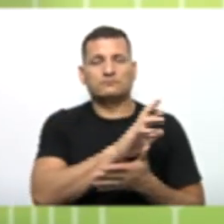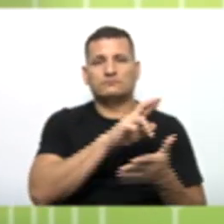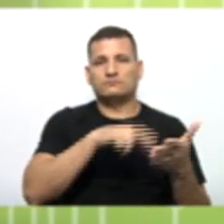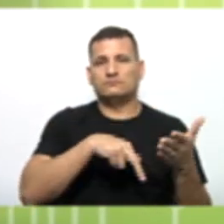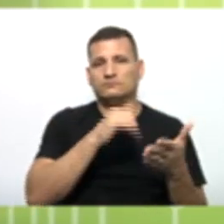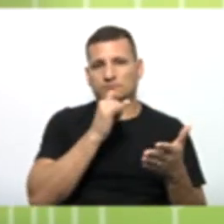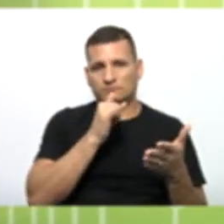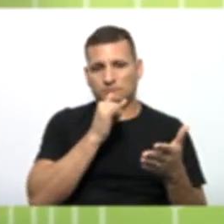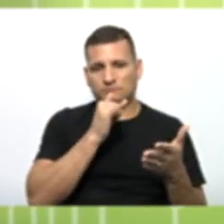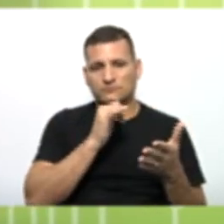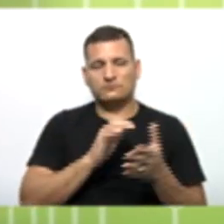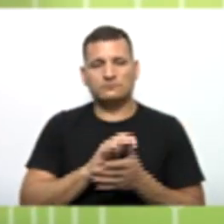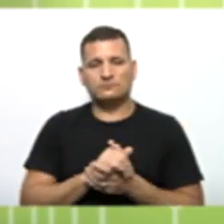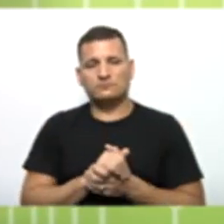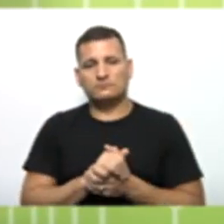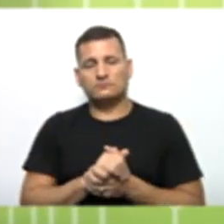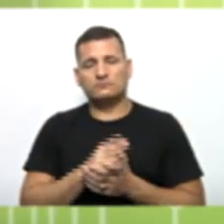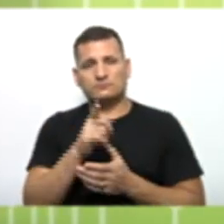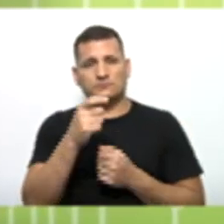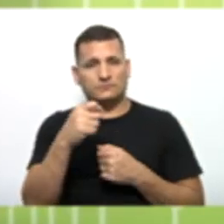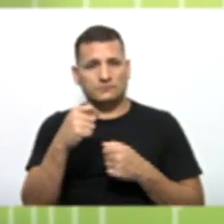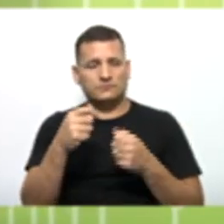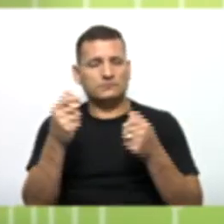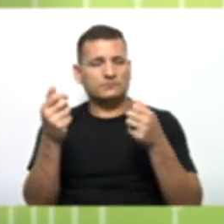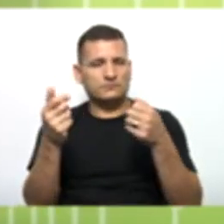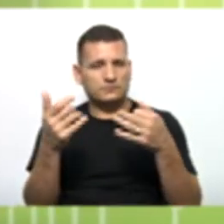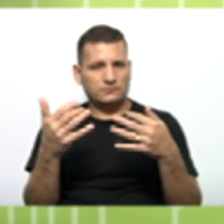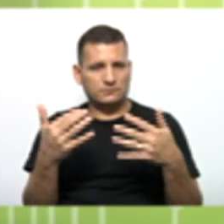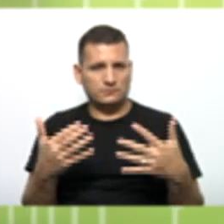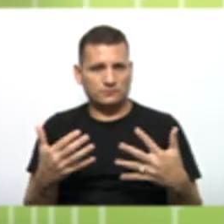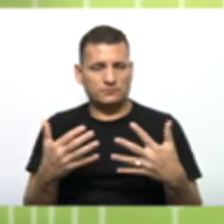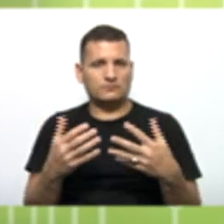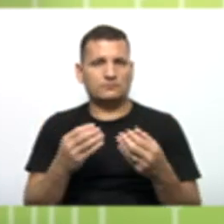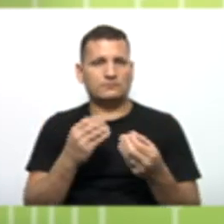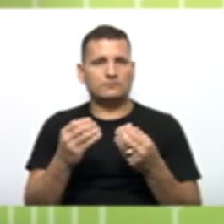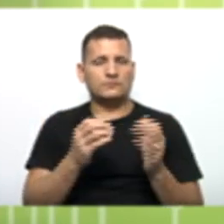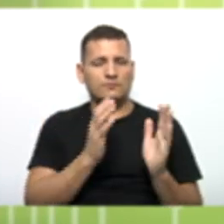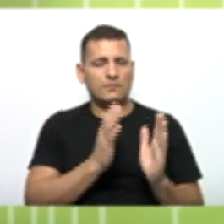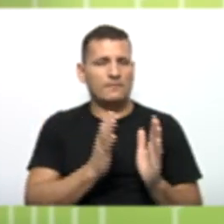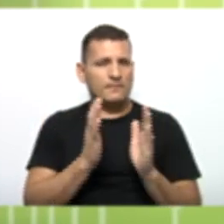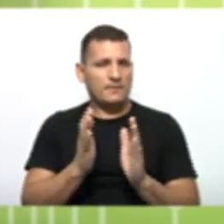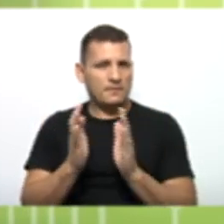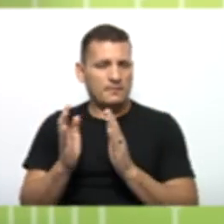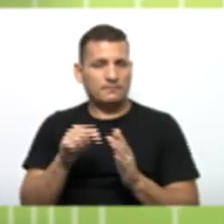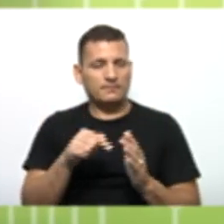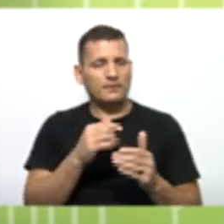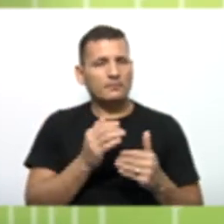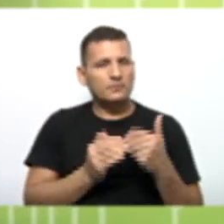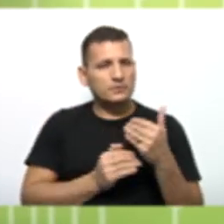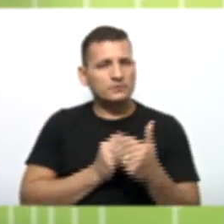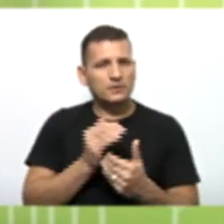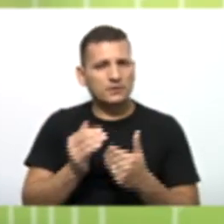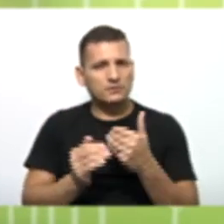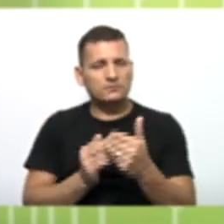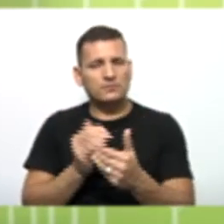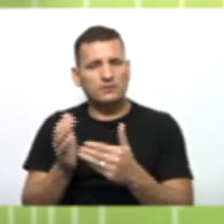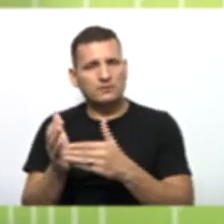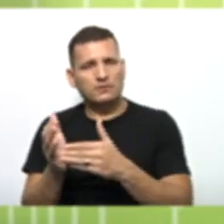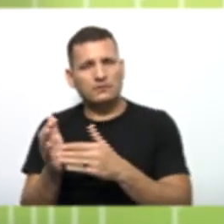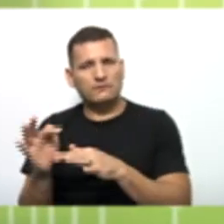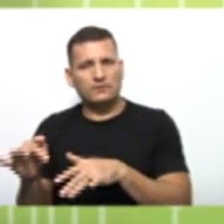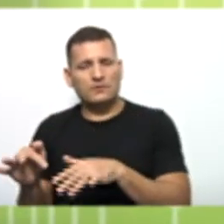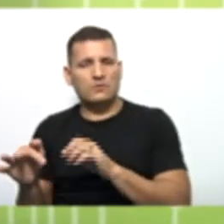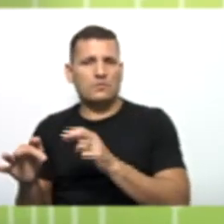exemplo. Isso você precisa descrever quais são a sequência desse processo, até onde que ele vai, se ele volta